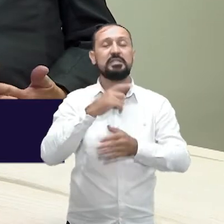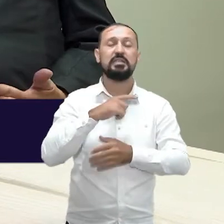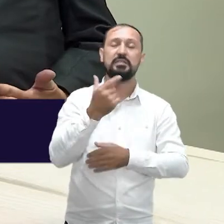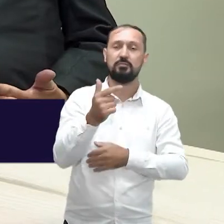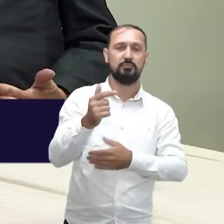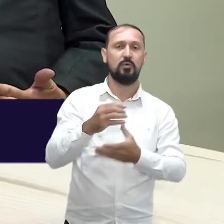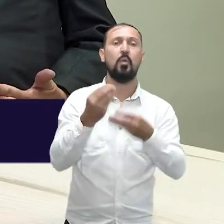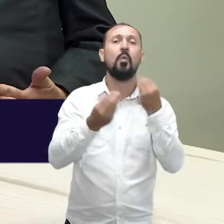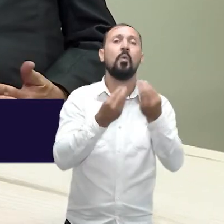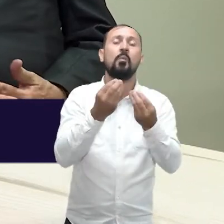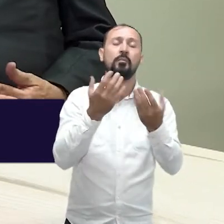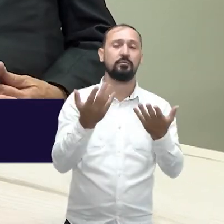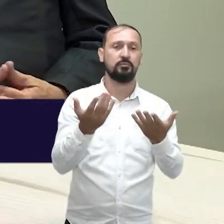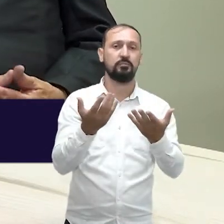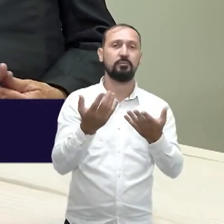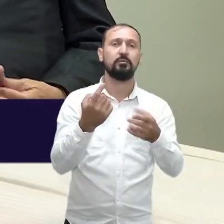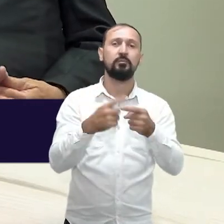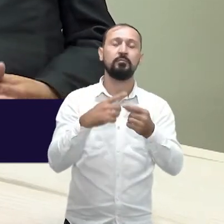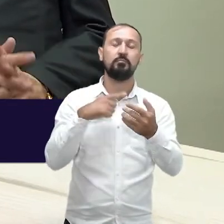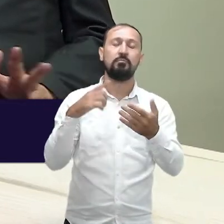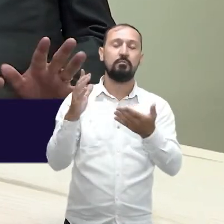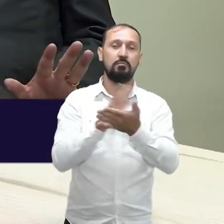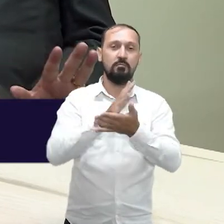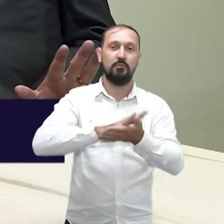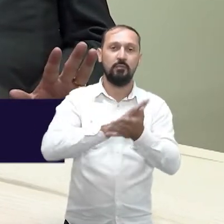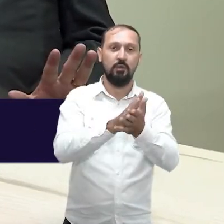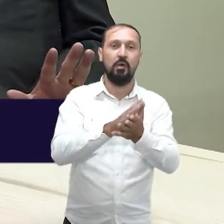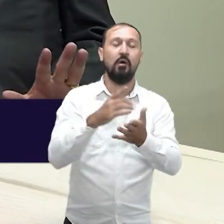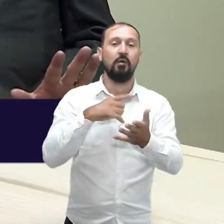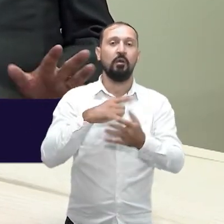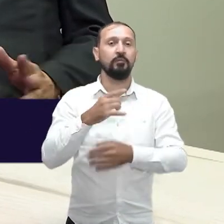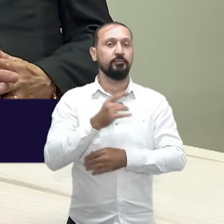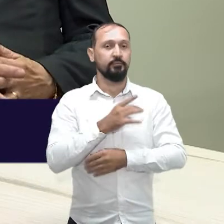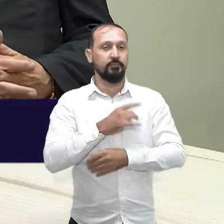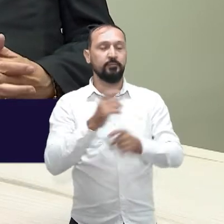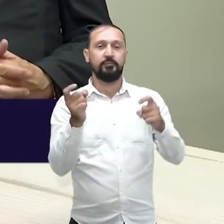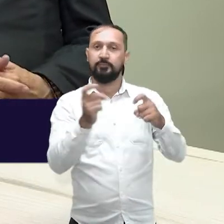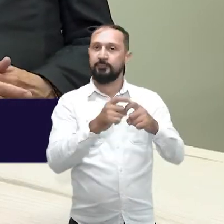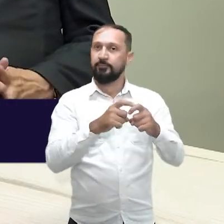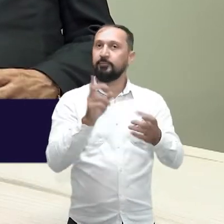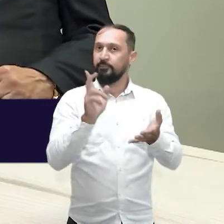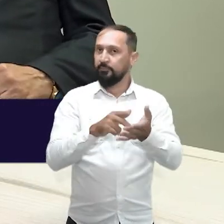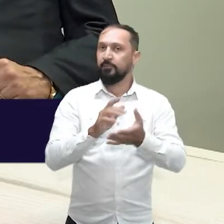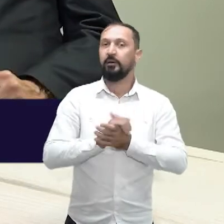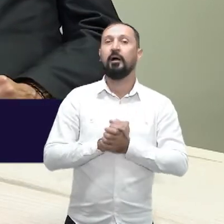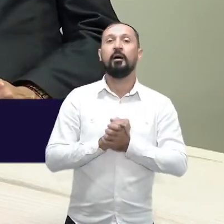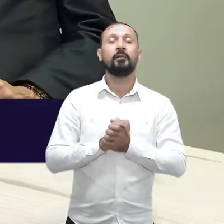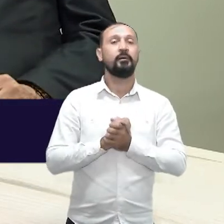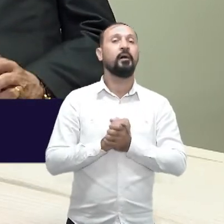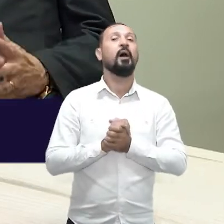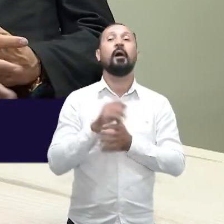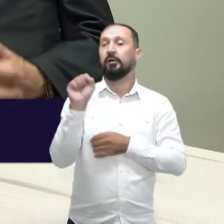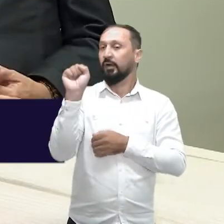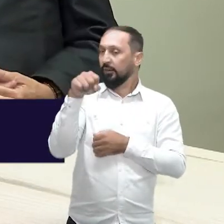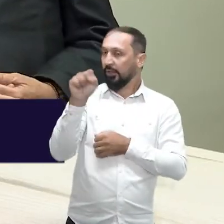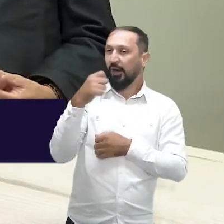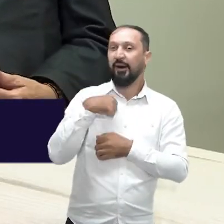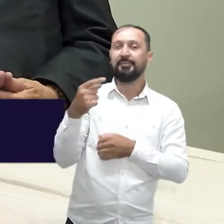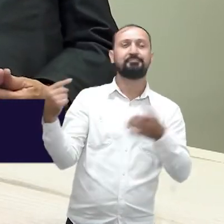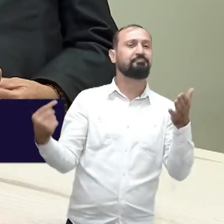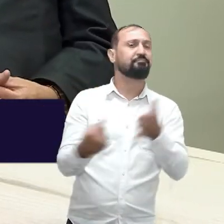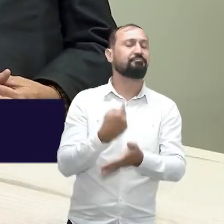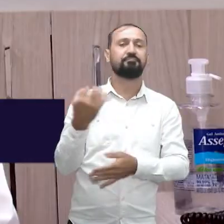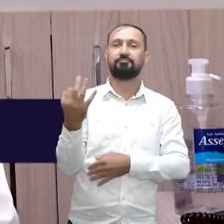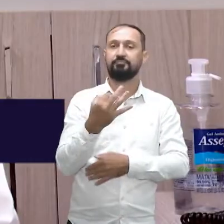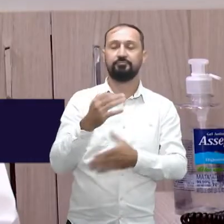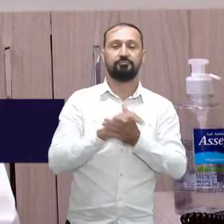tentar descobrir se tem ou não tem? Porque existe aí alguns preconceitos, algumas pessoas têm medo de médico, né? Exatamente. E de